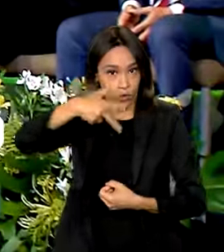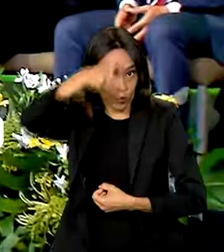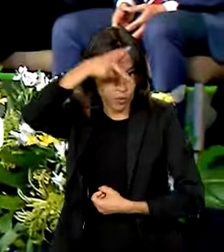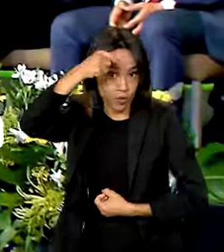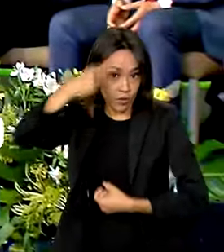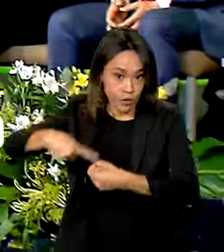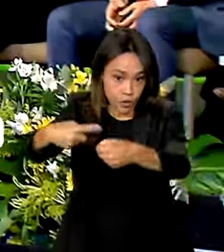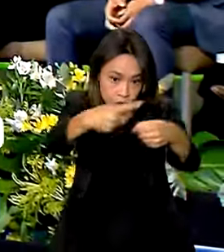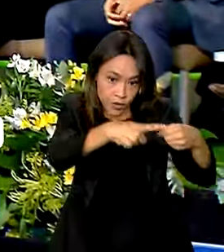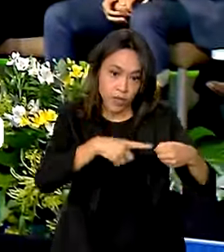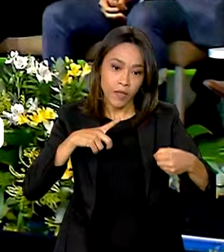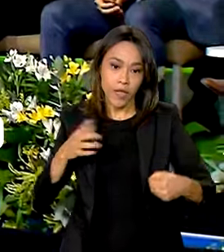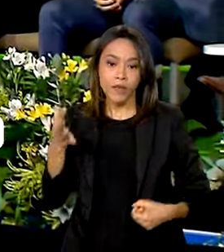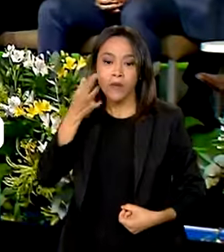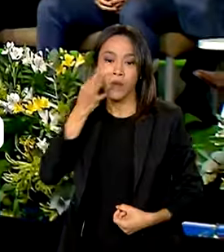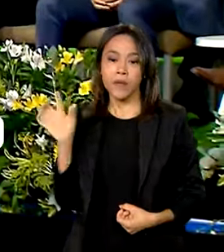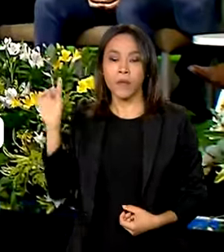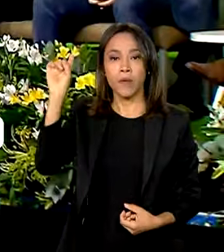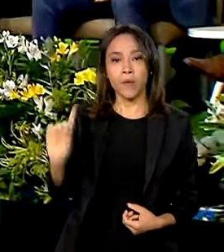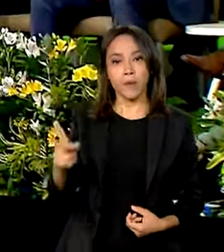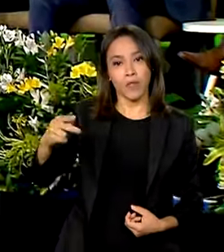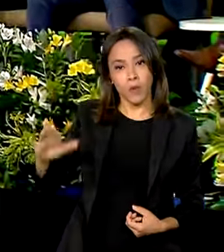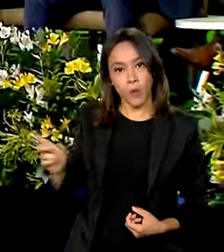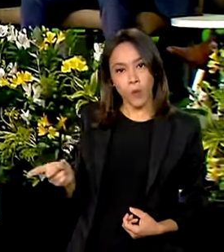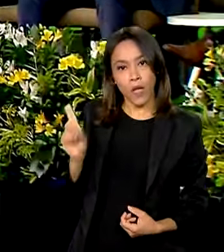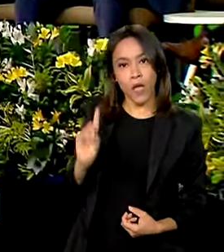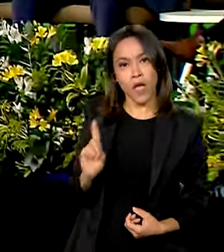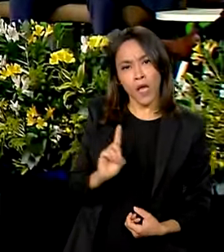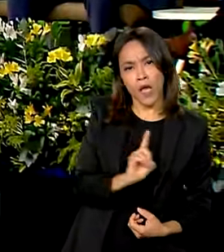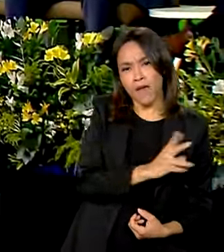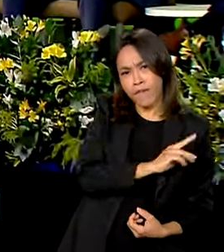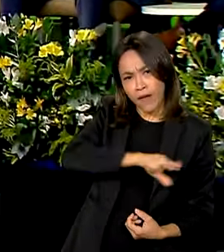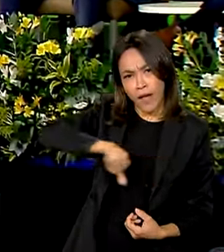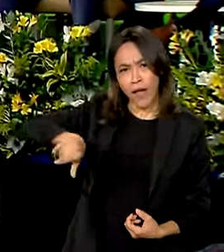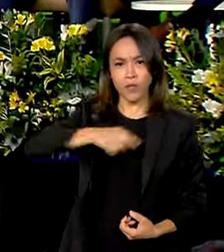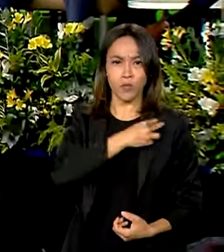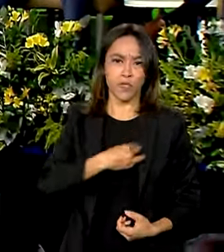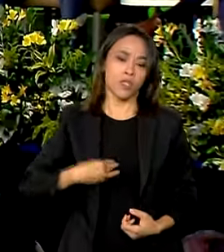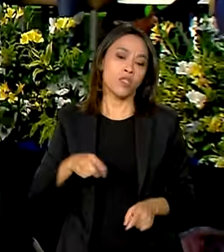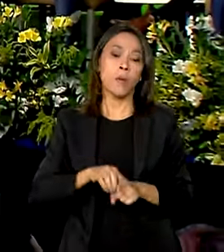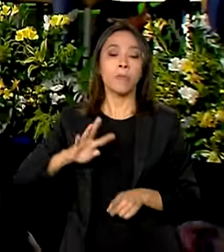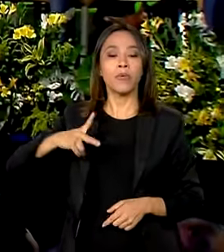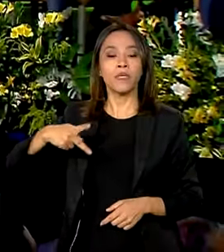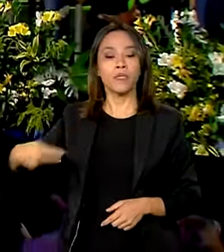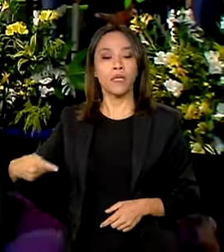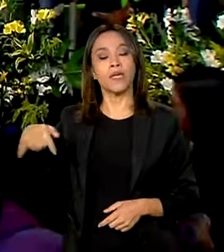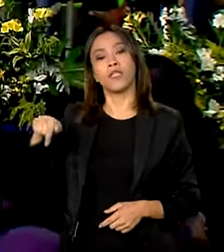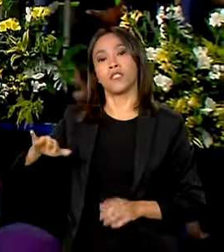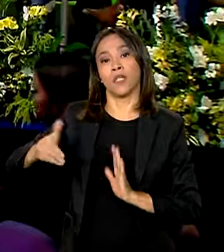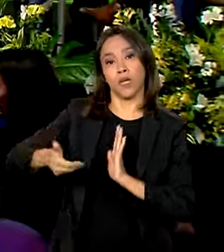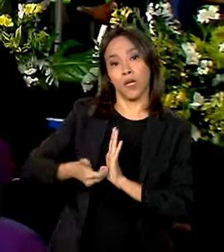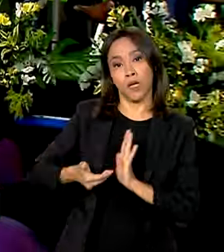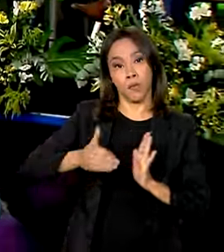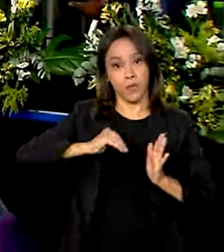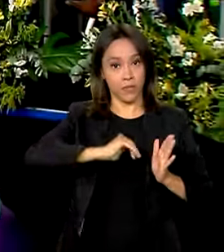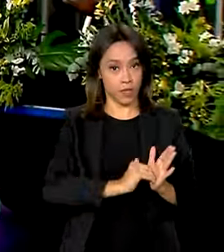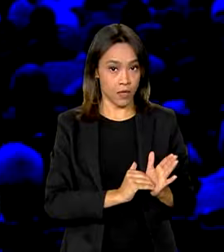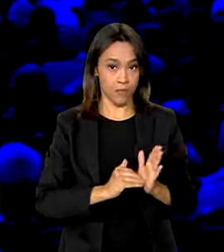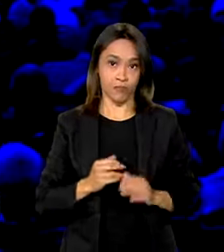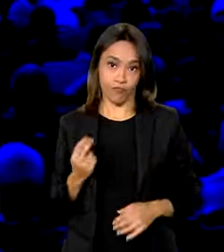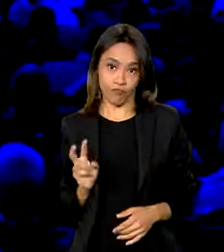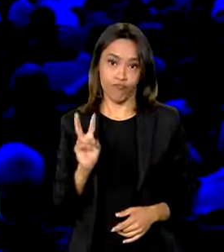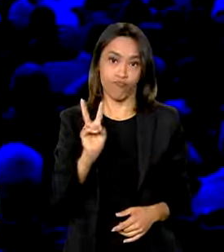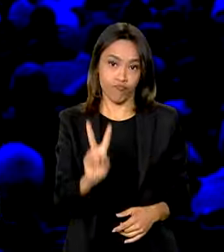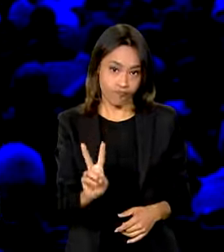com a participação do presidente Lula, de ministros e dos presidentes do Senado, Rodrigo Pacheco, e da Câmara, Arthur Lira.